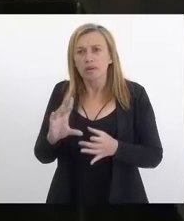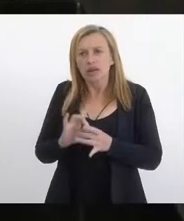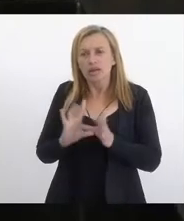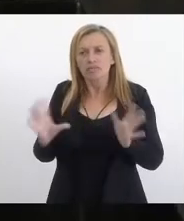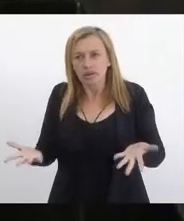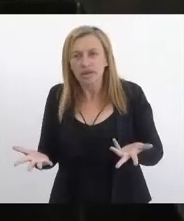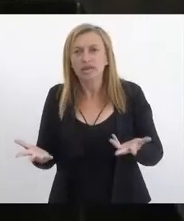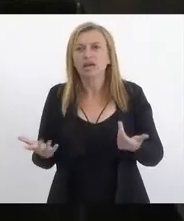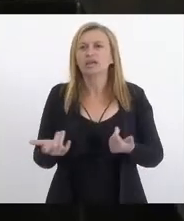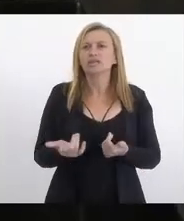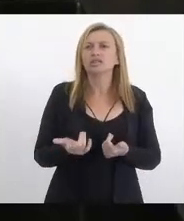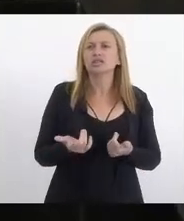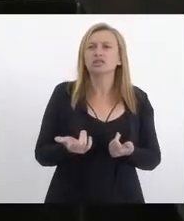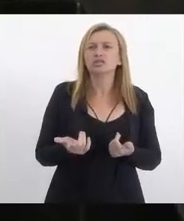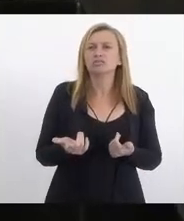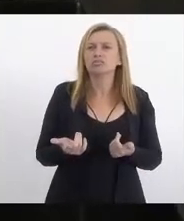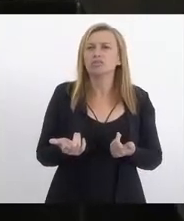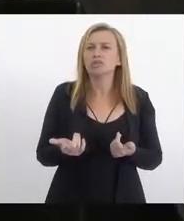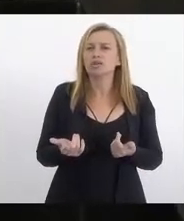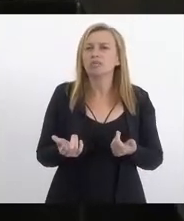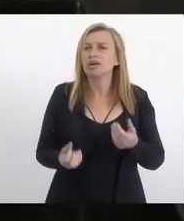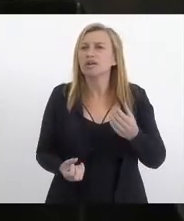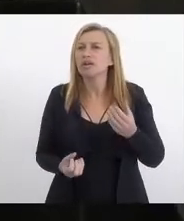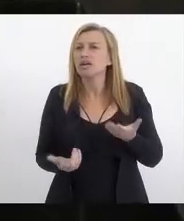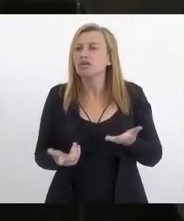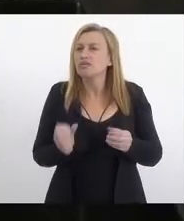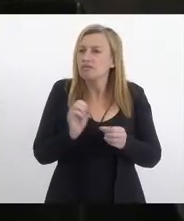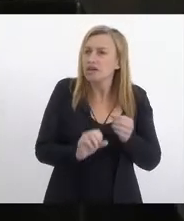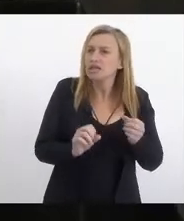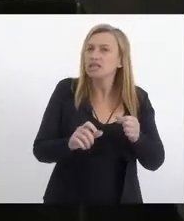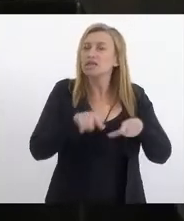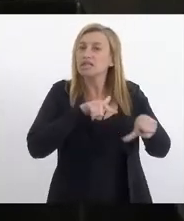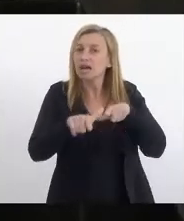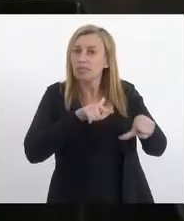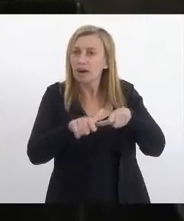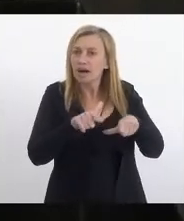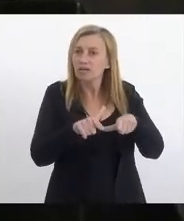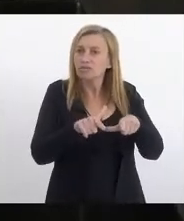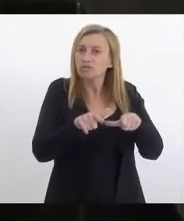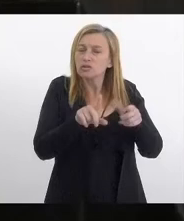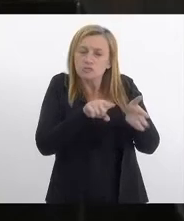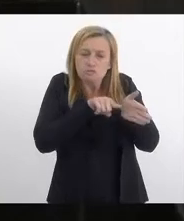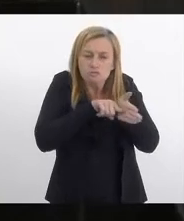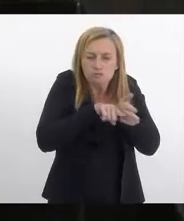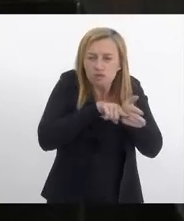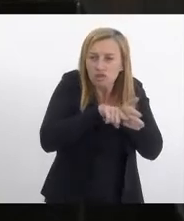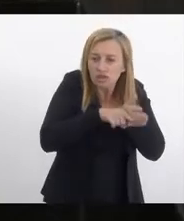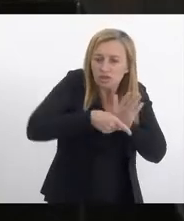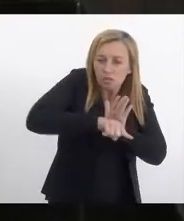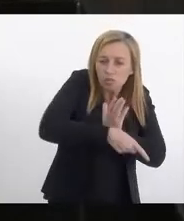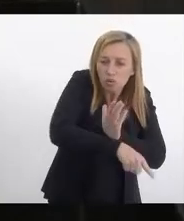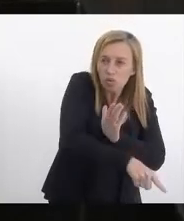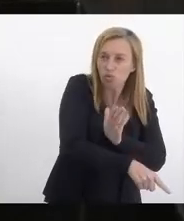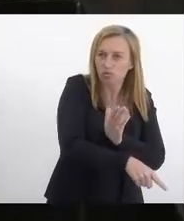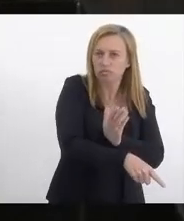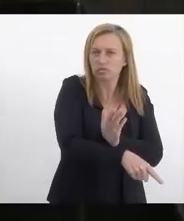com autonomia para realizar o trabalho de perícia e que não